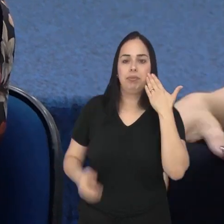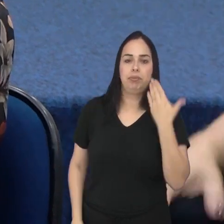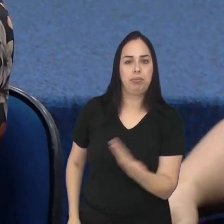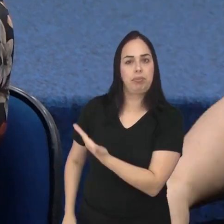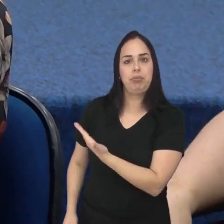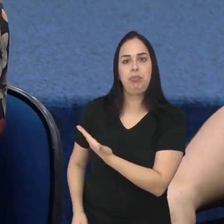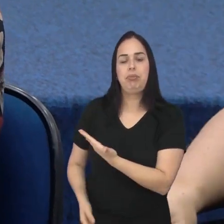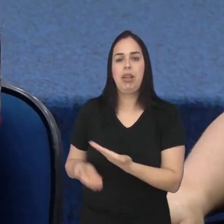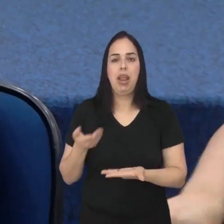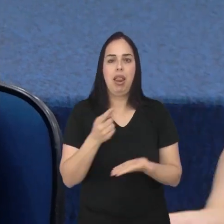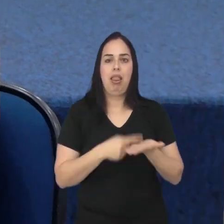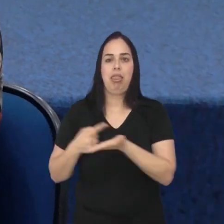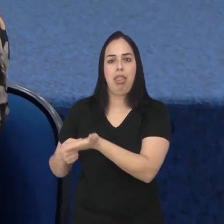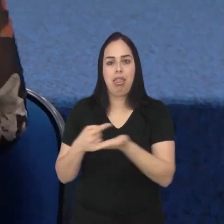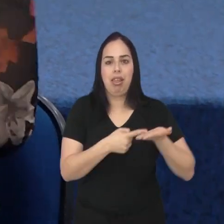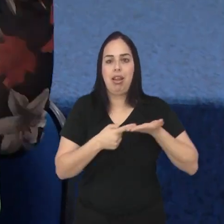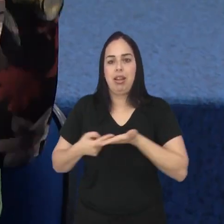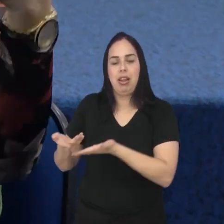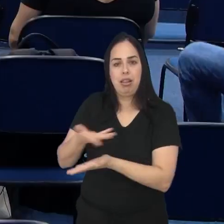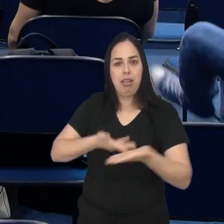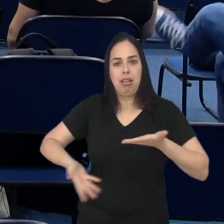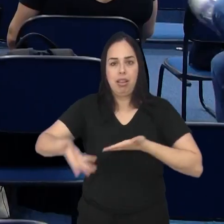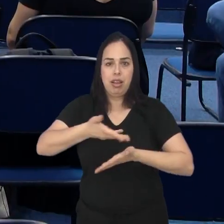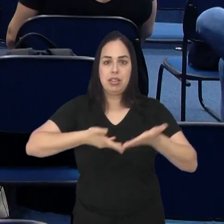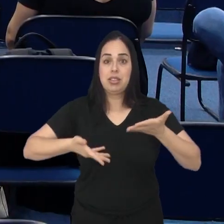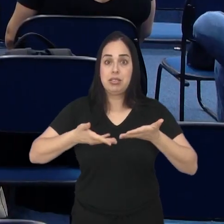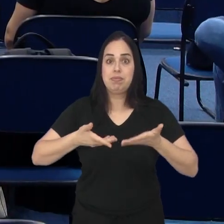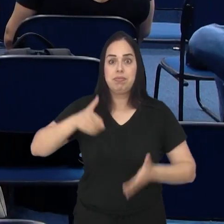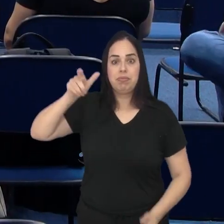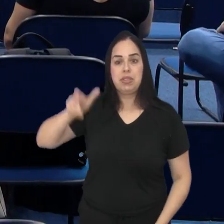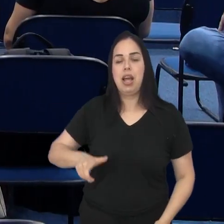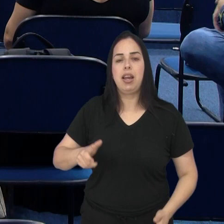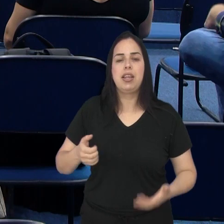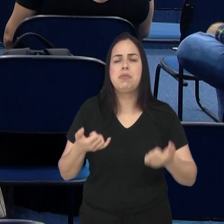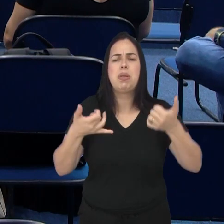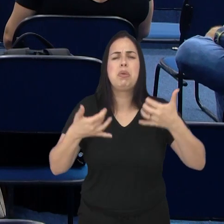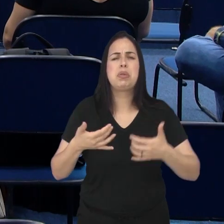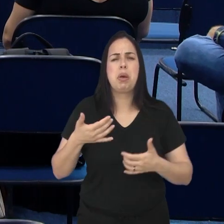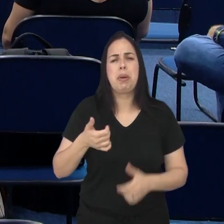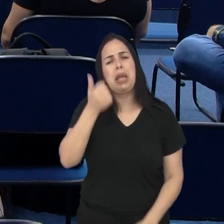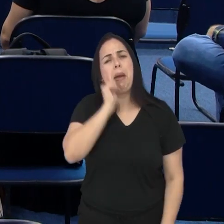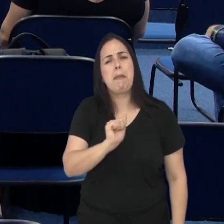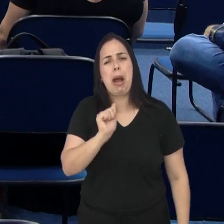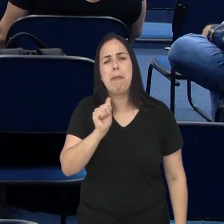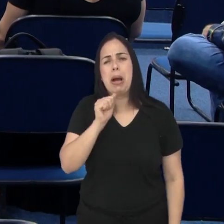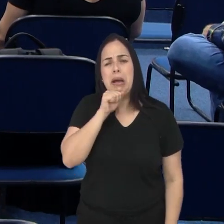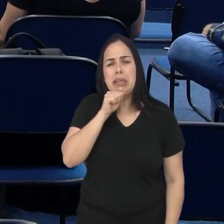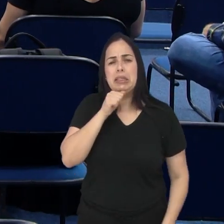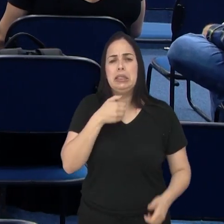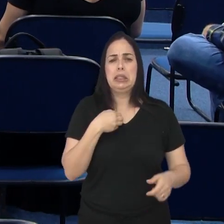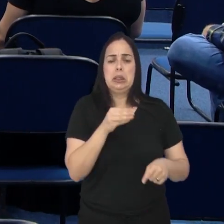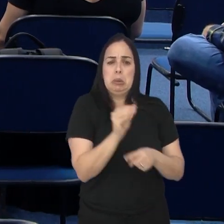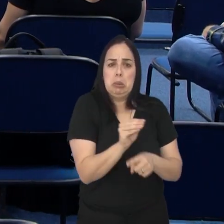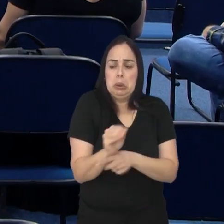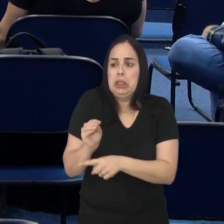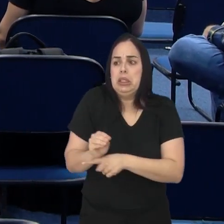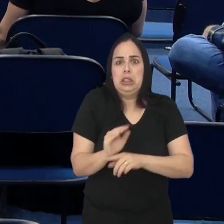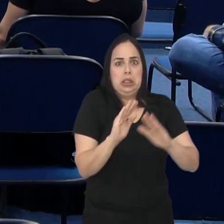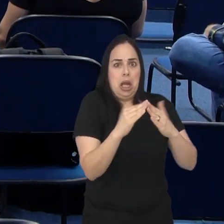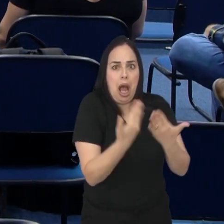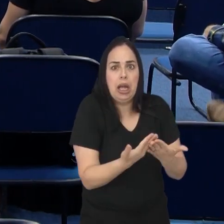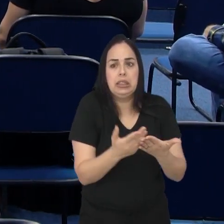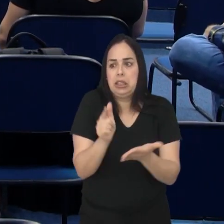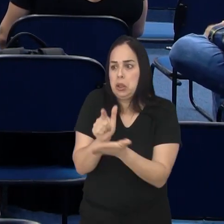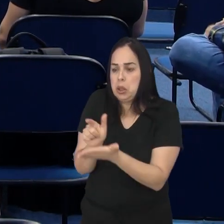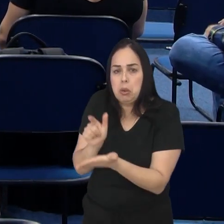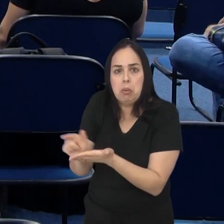Silva foi mediadora de uma roda de conversa na Câmara. Na ocasião, ela abordou a culpa e a sobrecarga da mulher que se desdobra para concluir